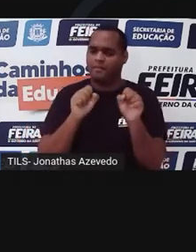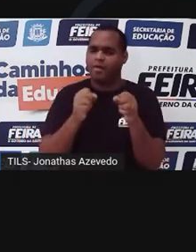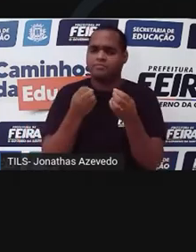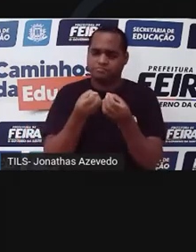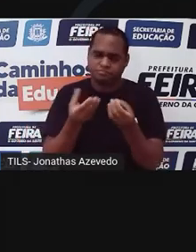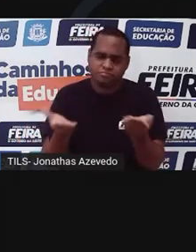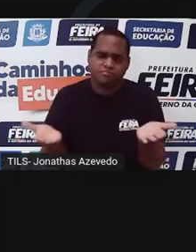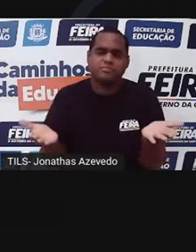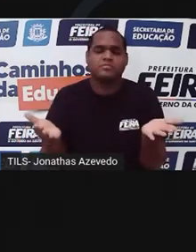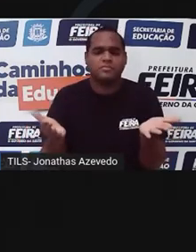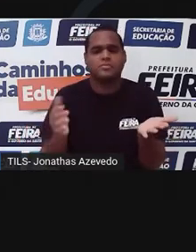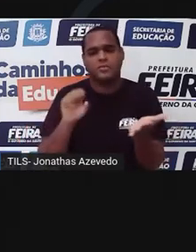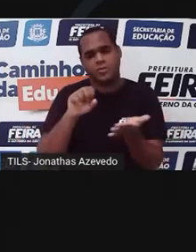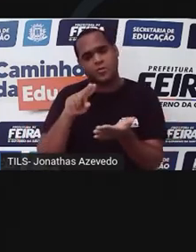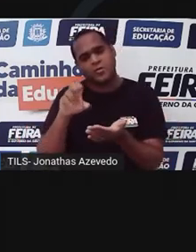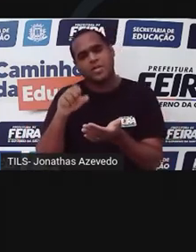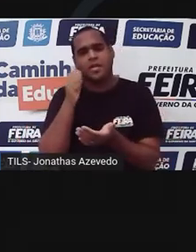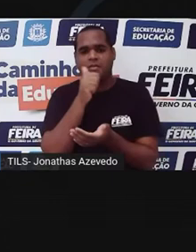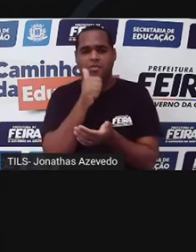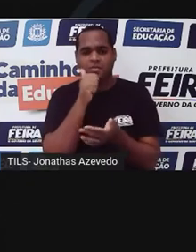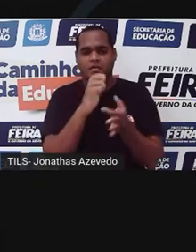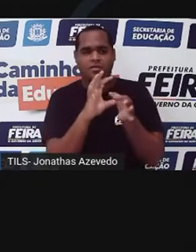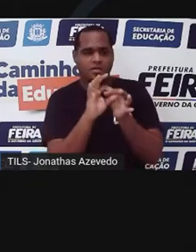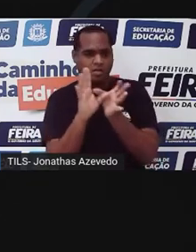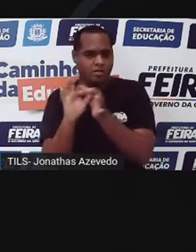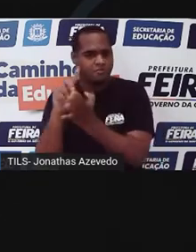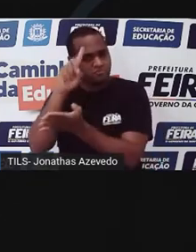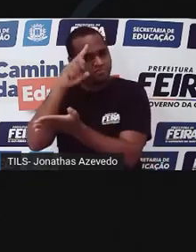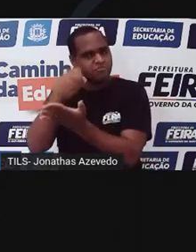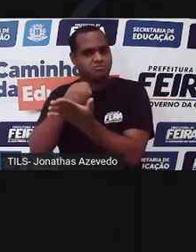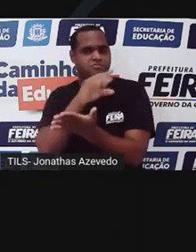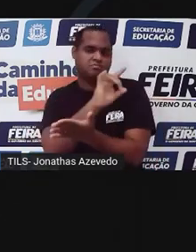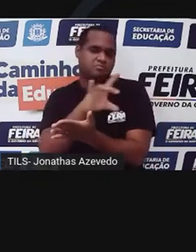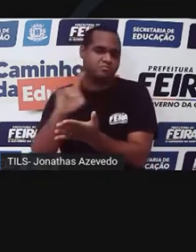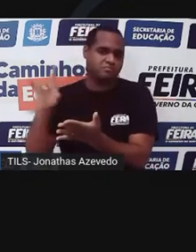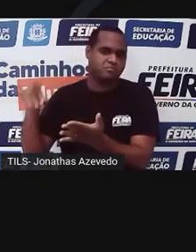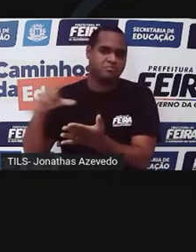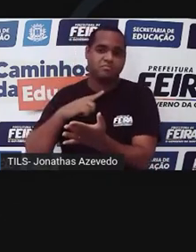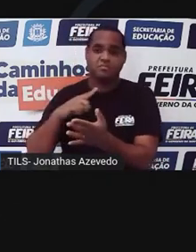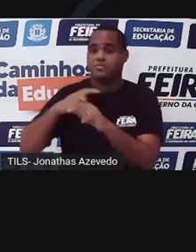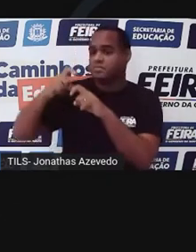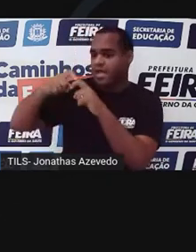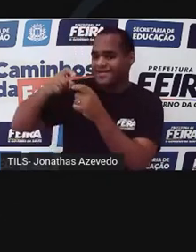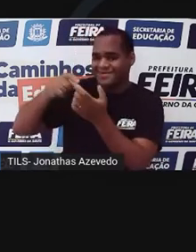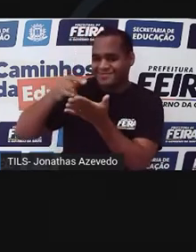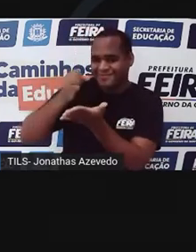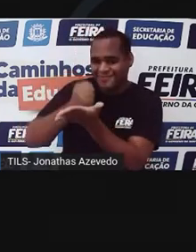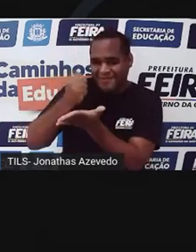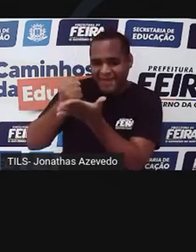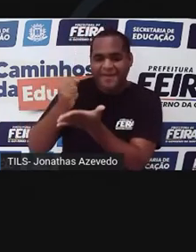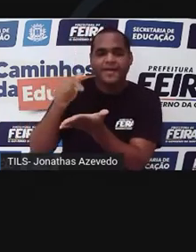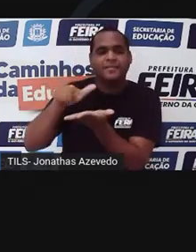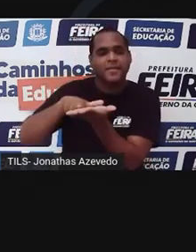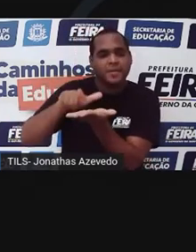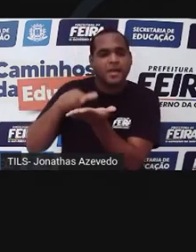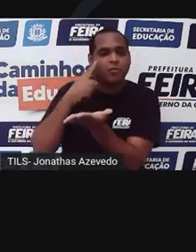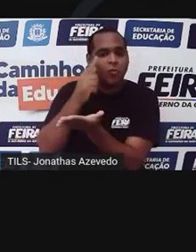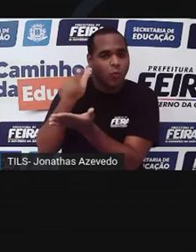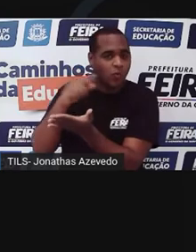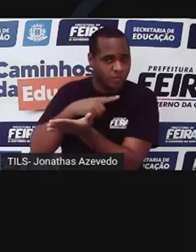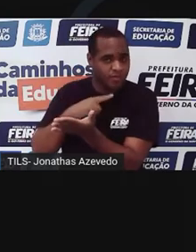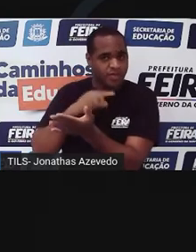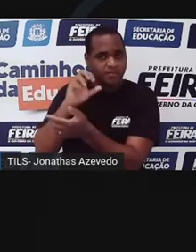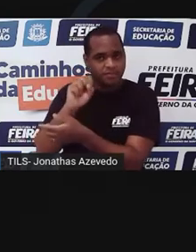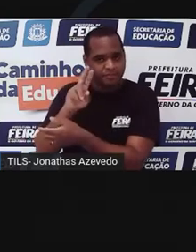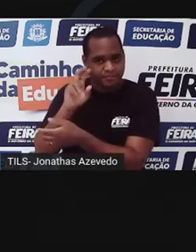são disponibilizados para mulheres de acordo com as suas necessidades é preciso receita médica outro método que também é